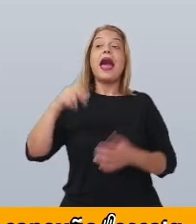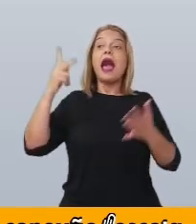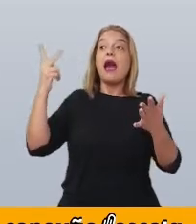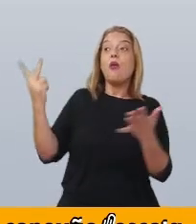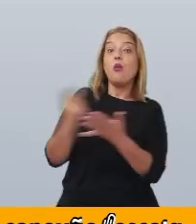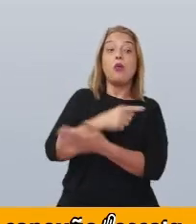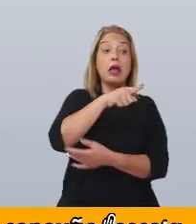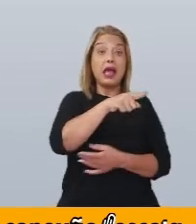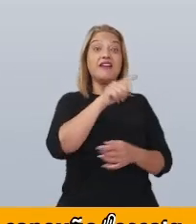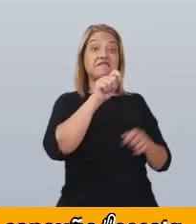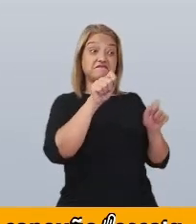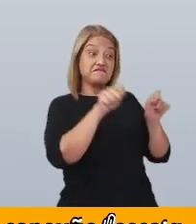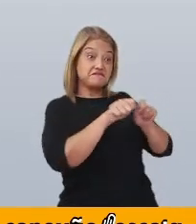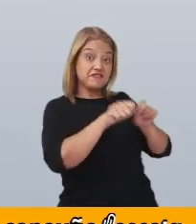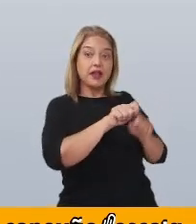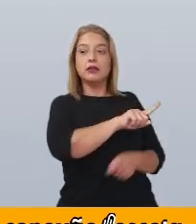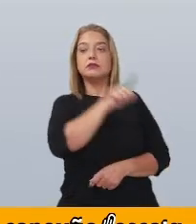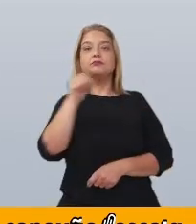consequência.